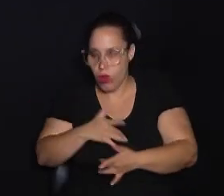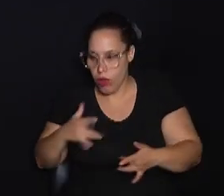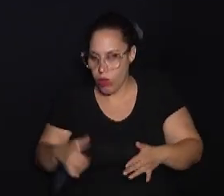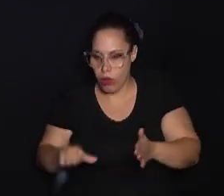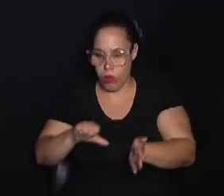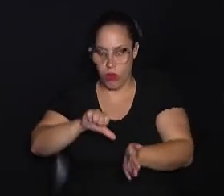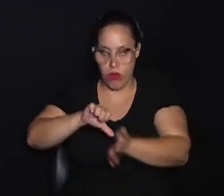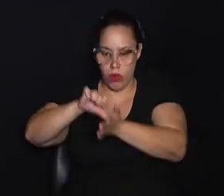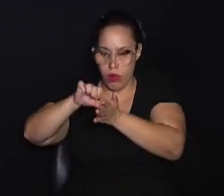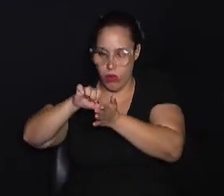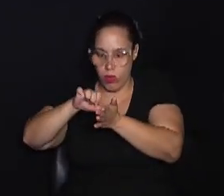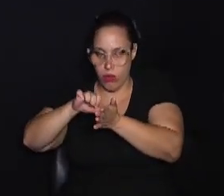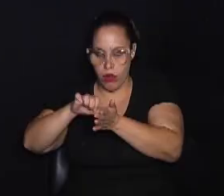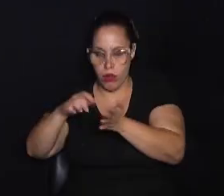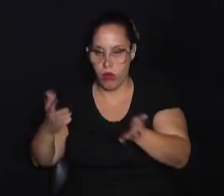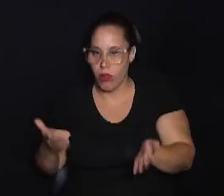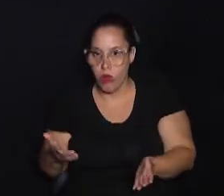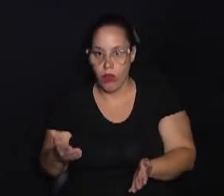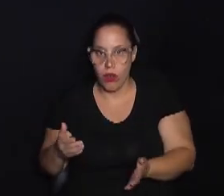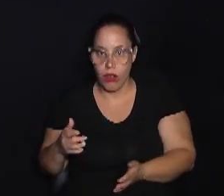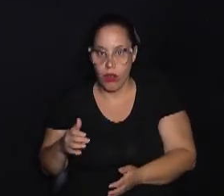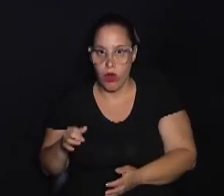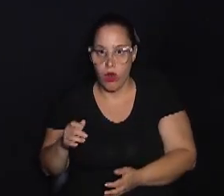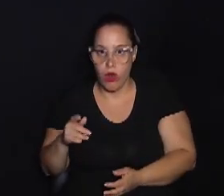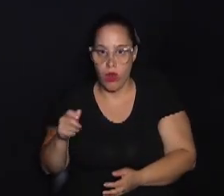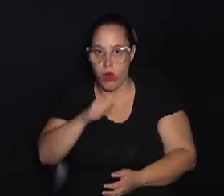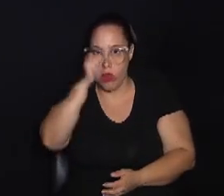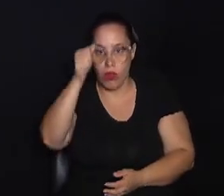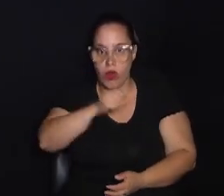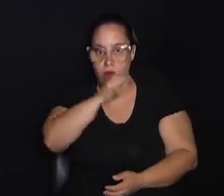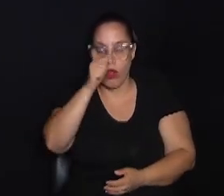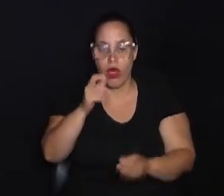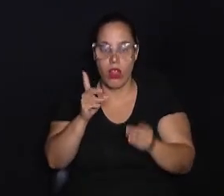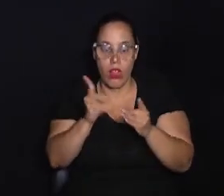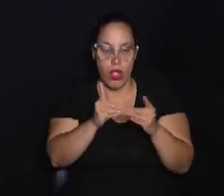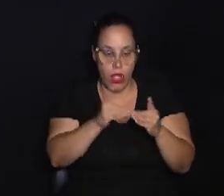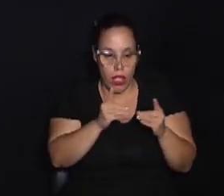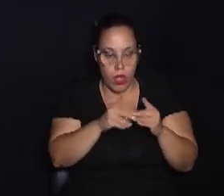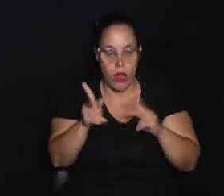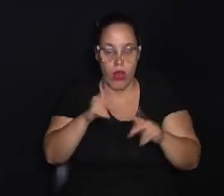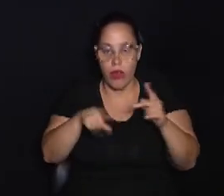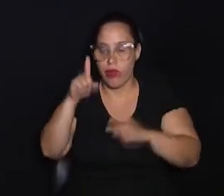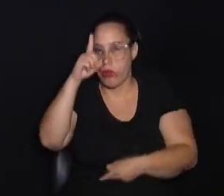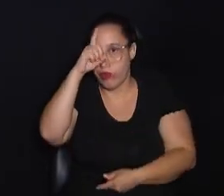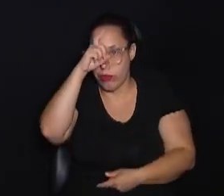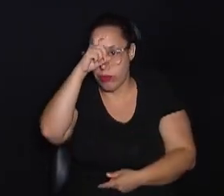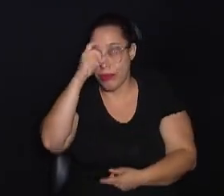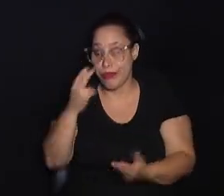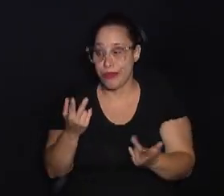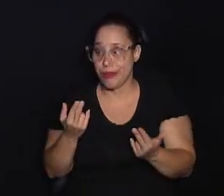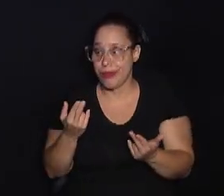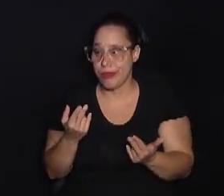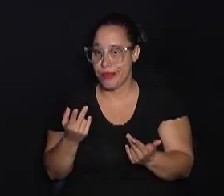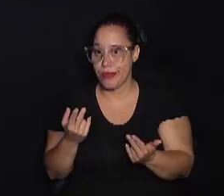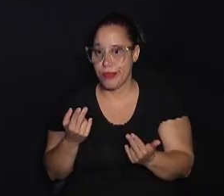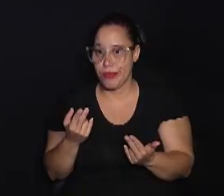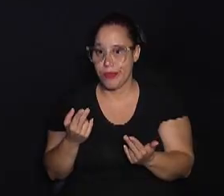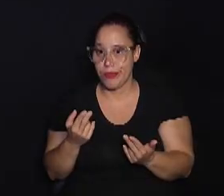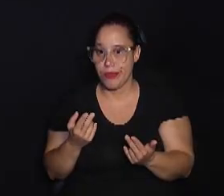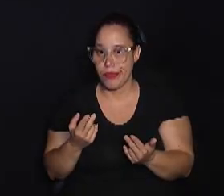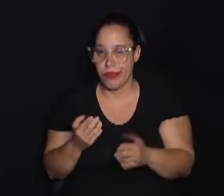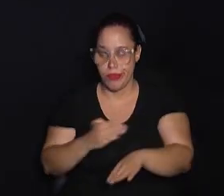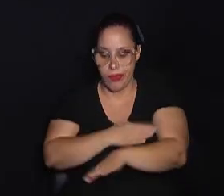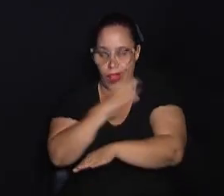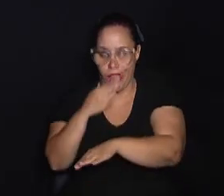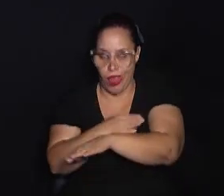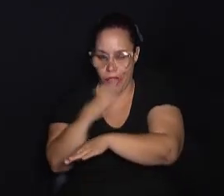tem recorrentemente pessoas fazendo horas extras para poder atender o povo. O hospital público, a mesma coisa. Você vê um excedente de horas